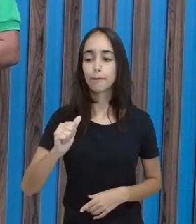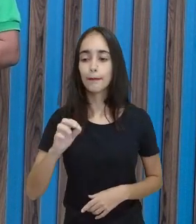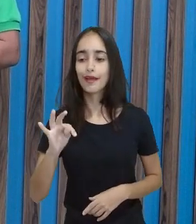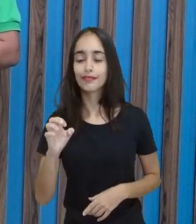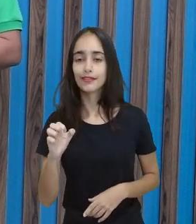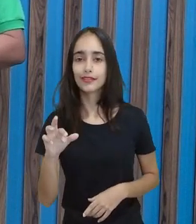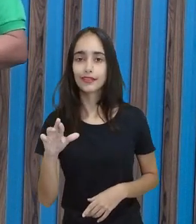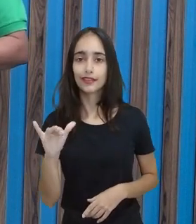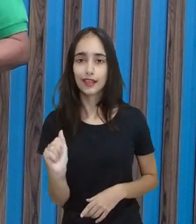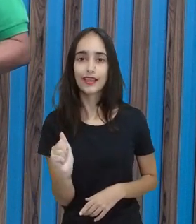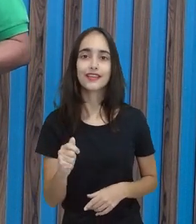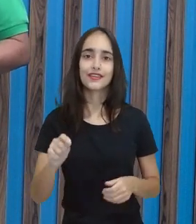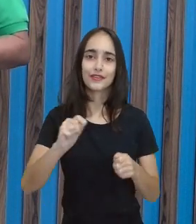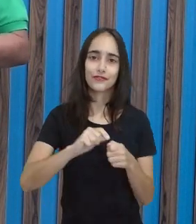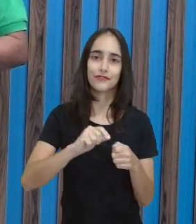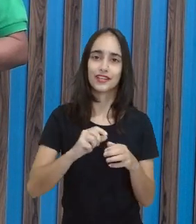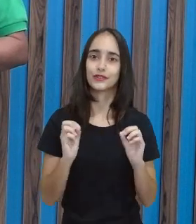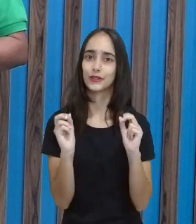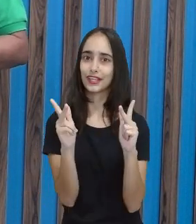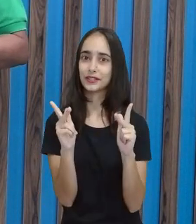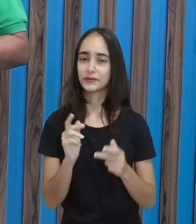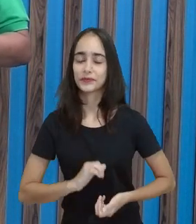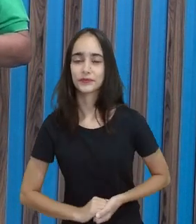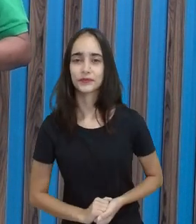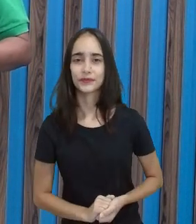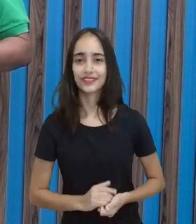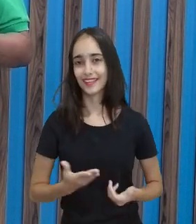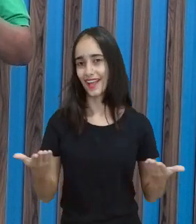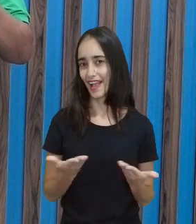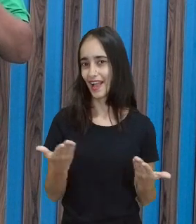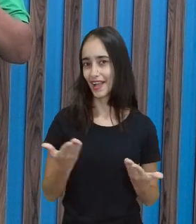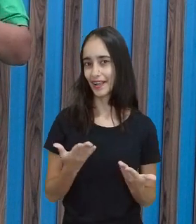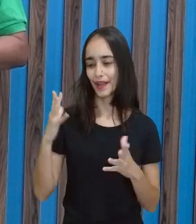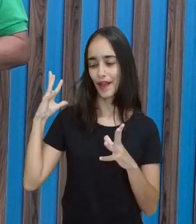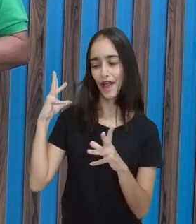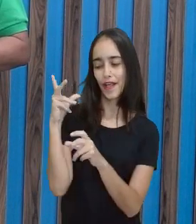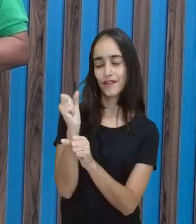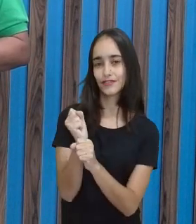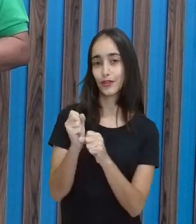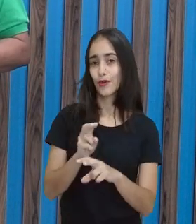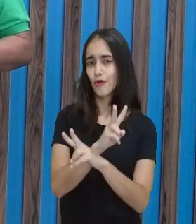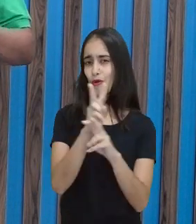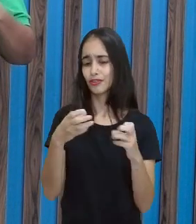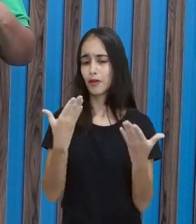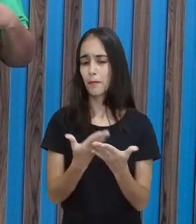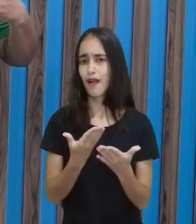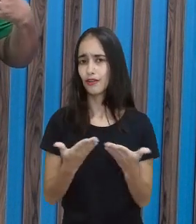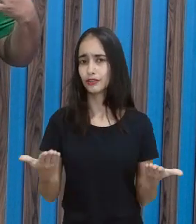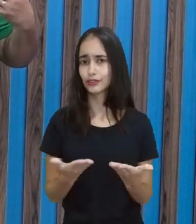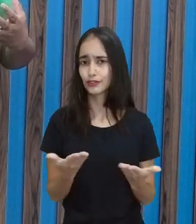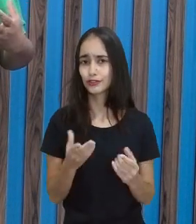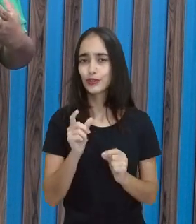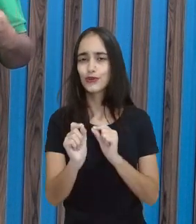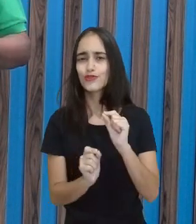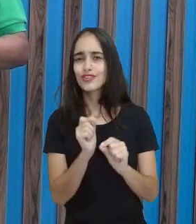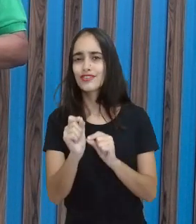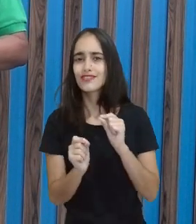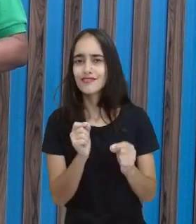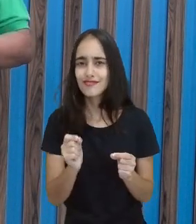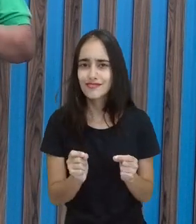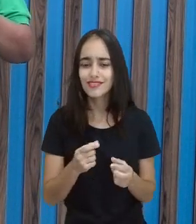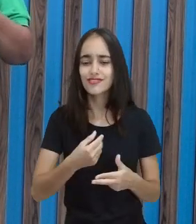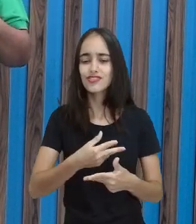feita. Então, gente, olha só, relembrando, o tema da nossa aula de hoje foi do que as coisas são feitas e